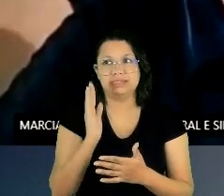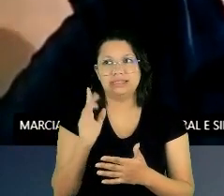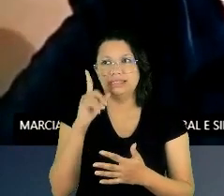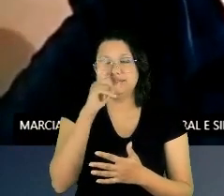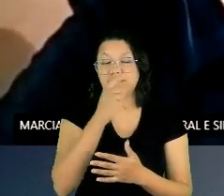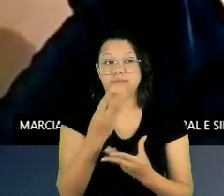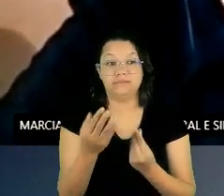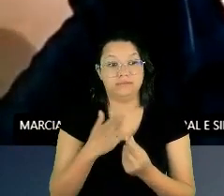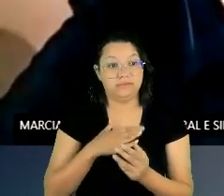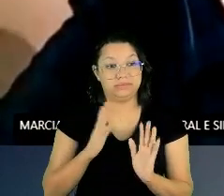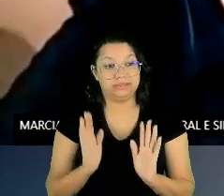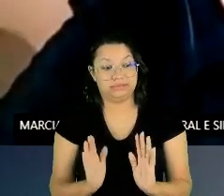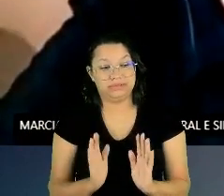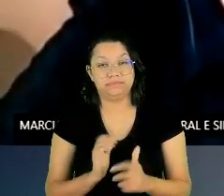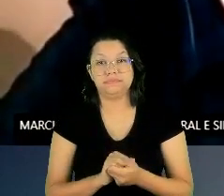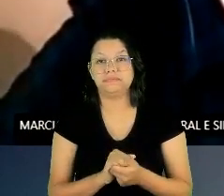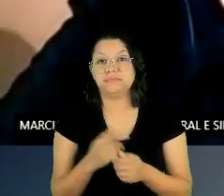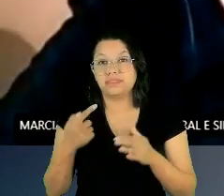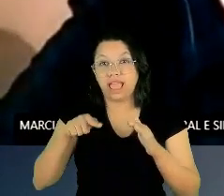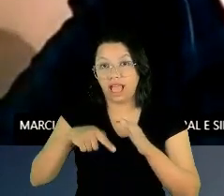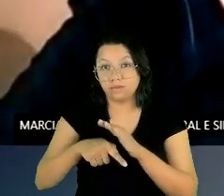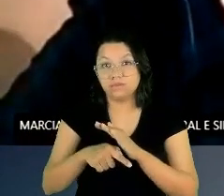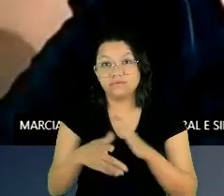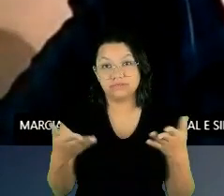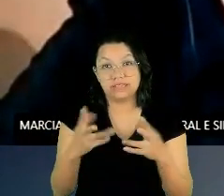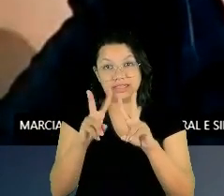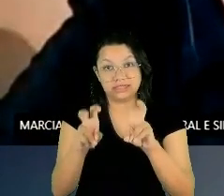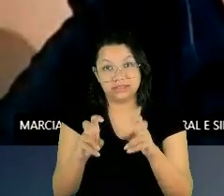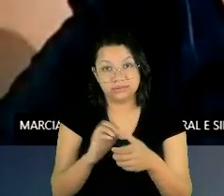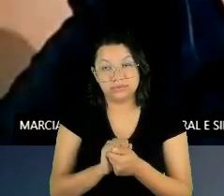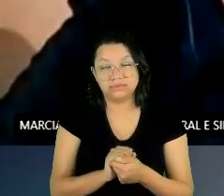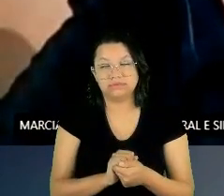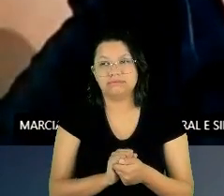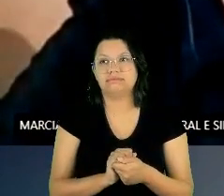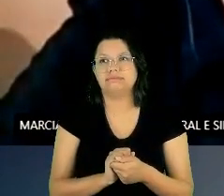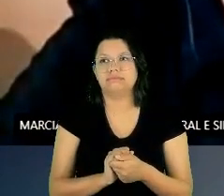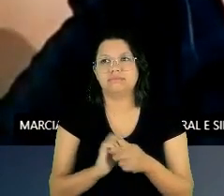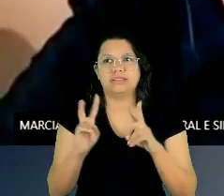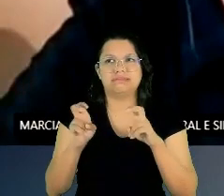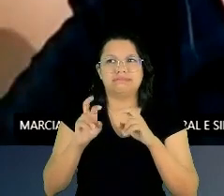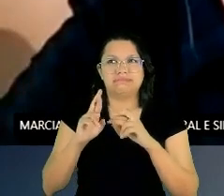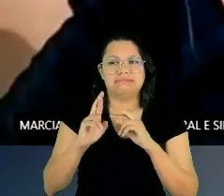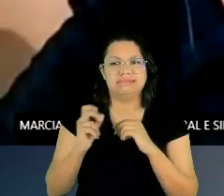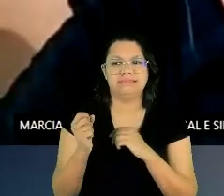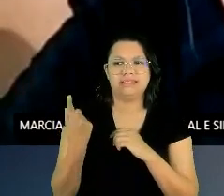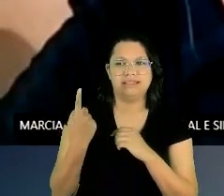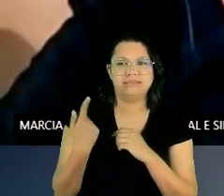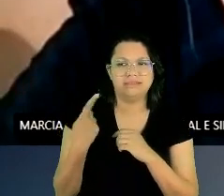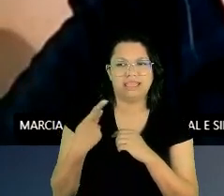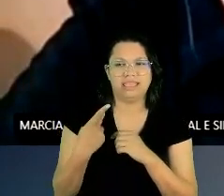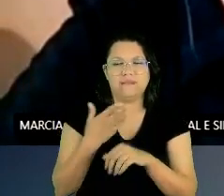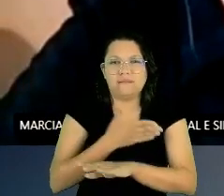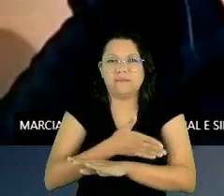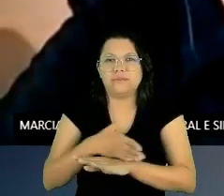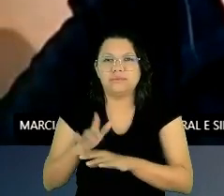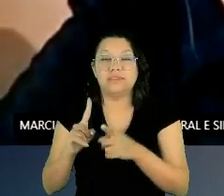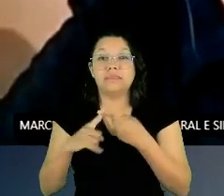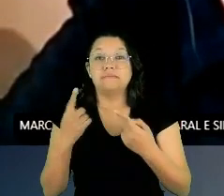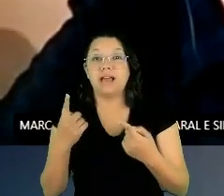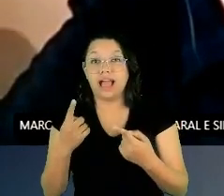para mim é muito difícil penetrar nesse assunto. É um assunto completamente estranho que eu estou